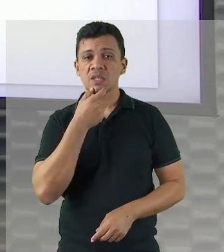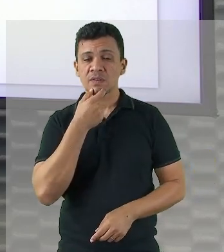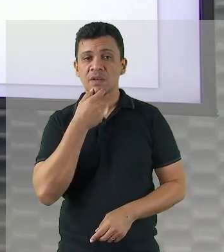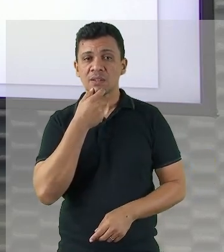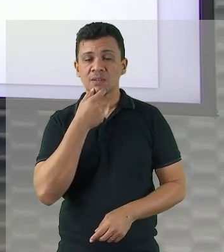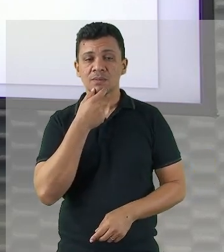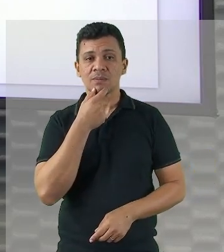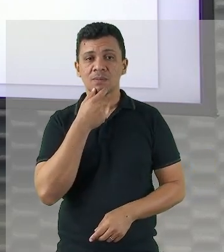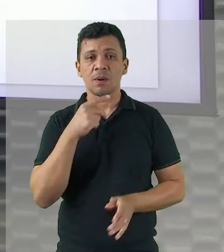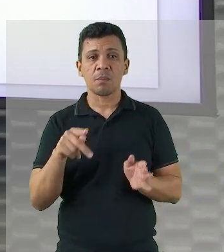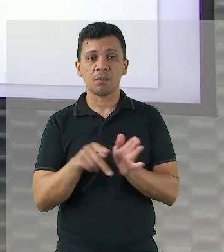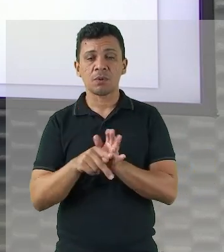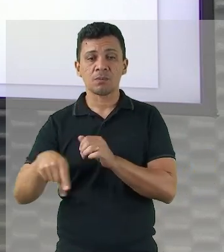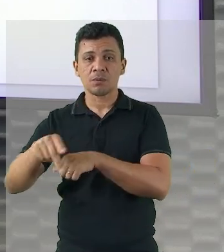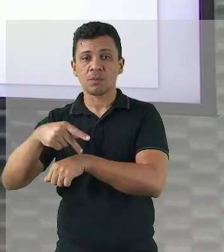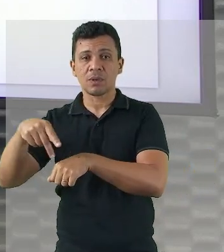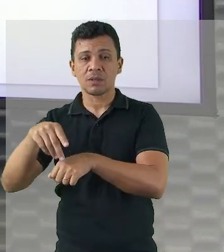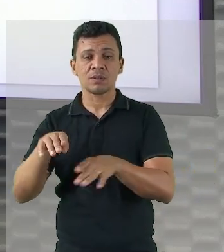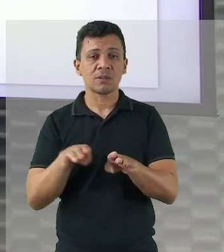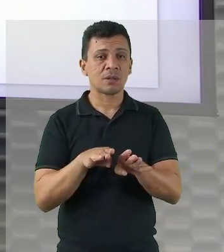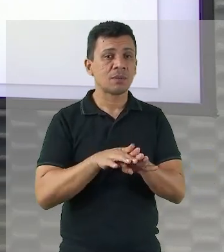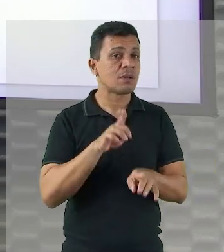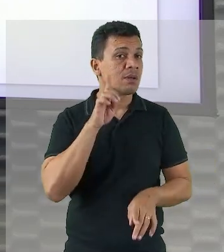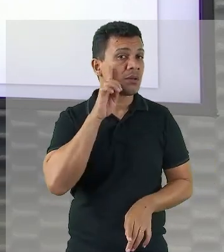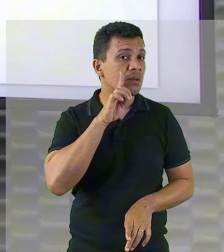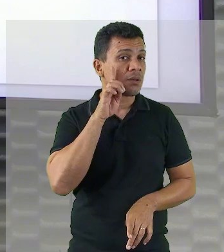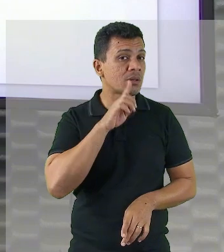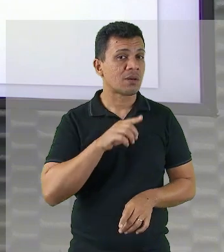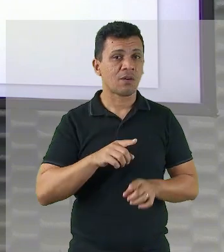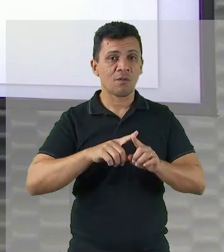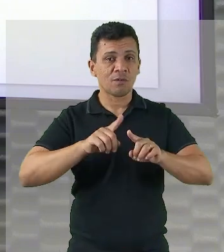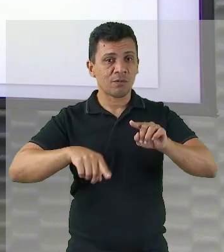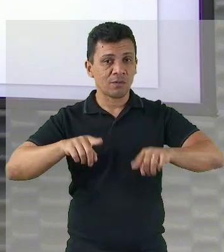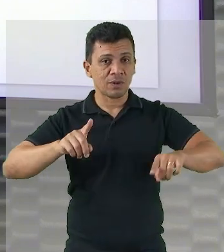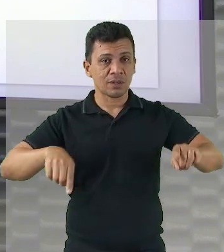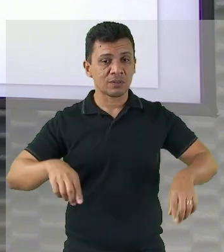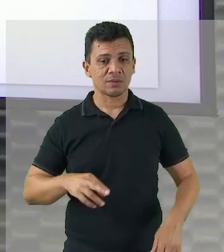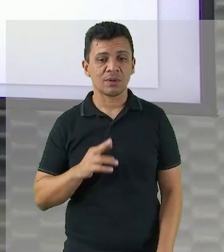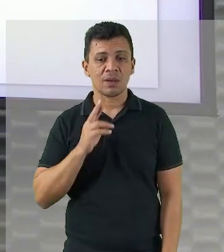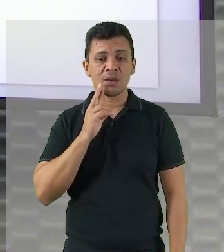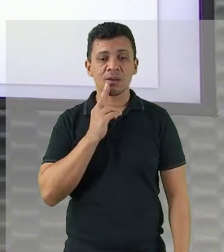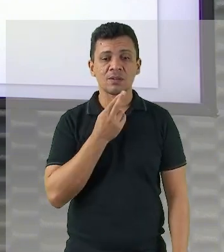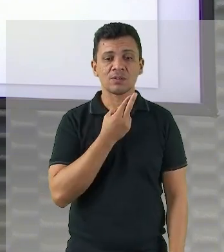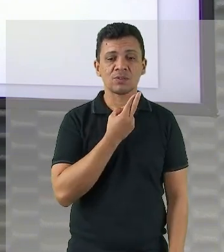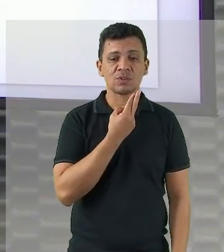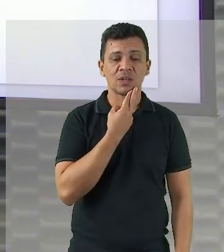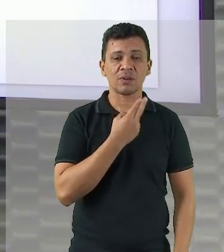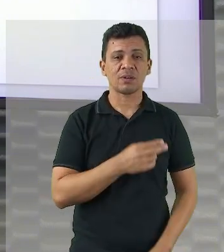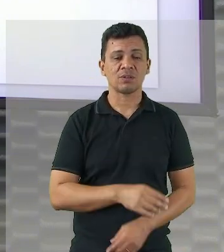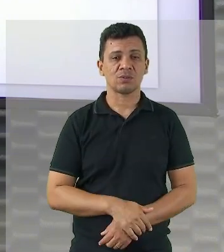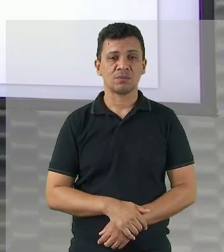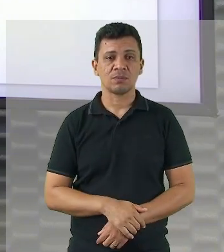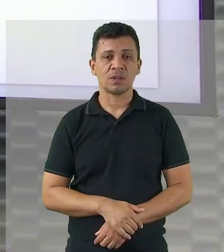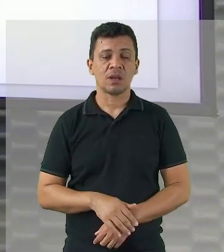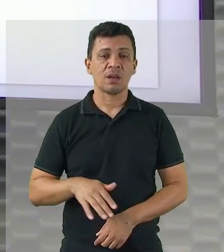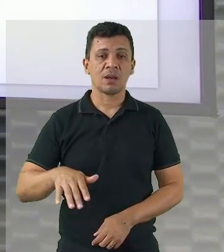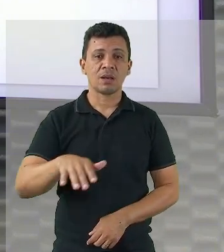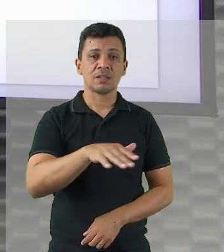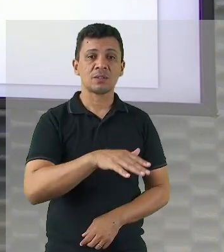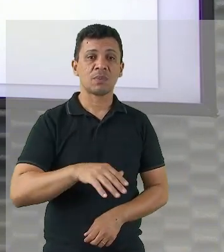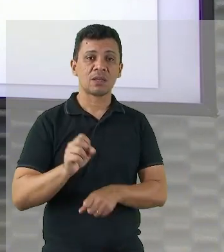do inglês americano. Restaurant é o restaurante. Parking lot é o espaço onde